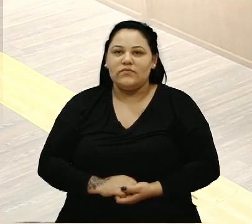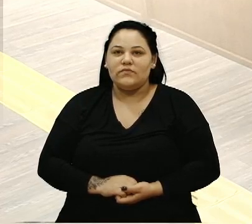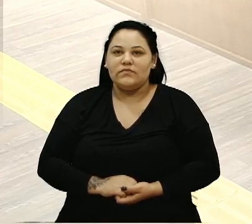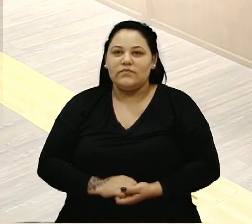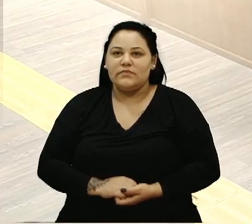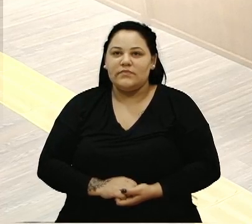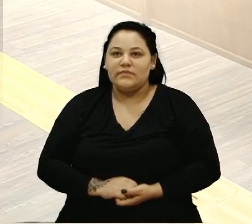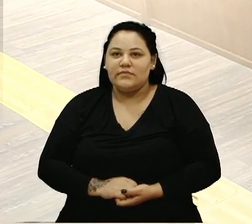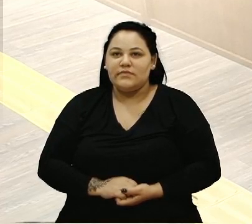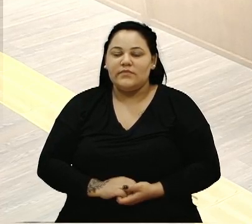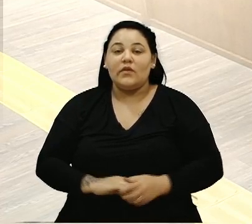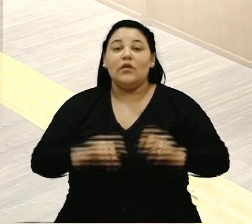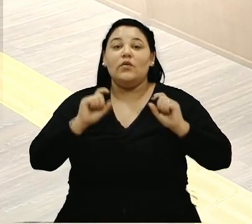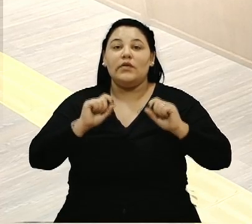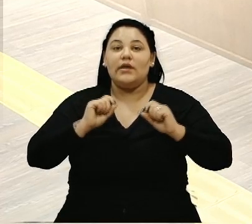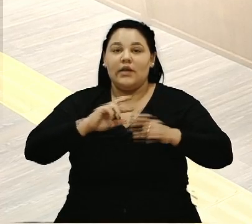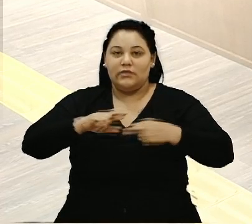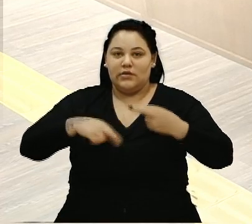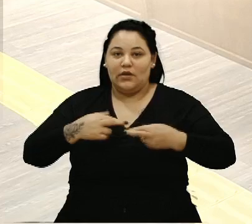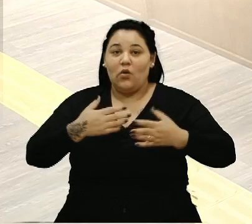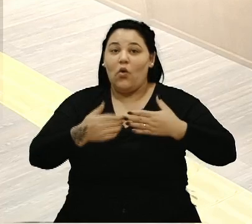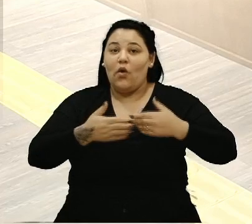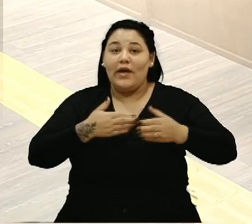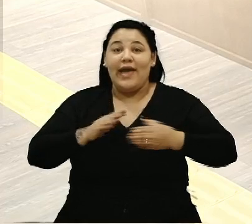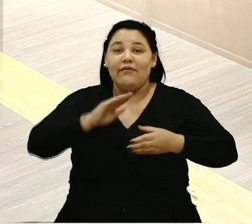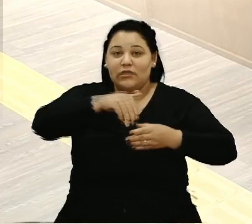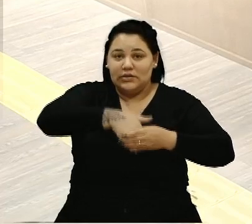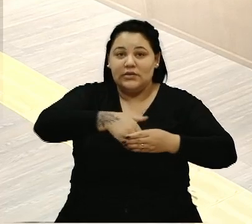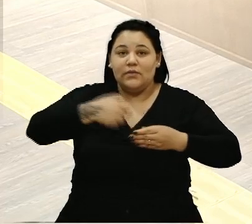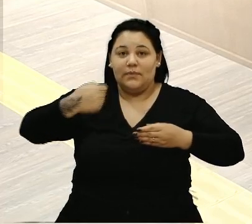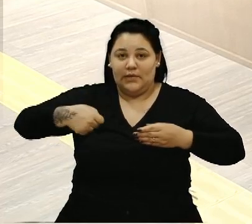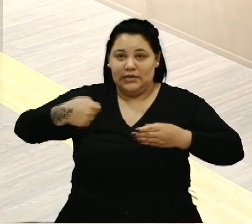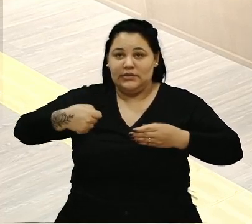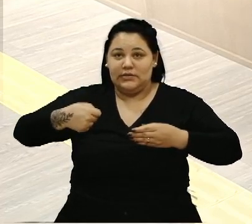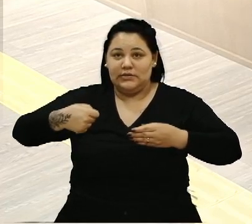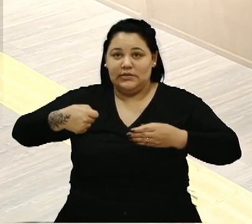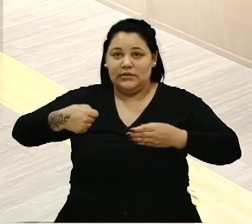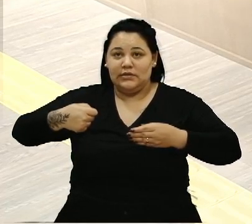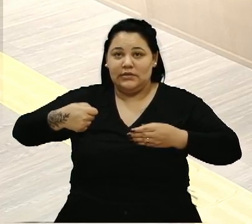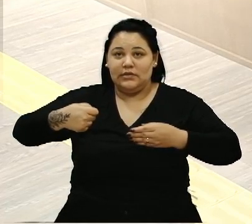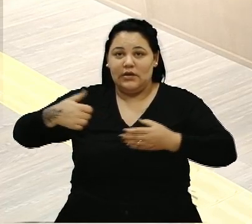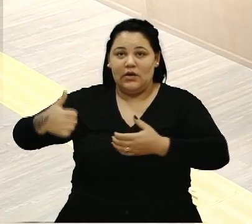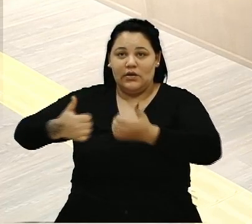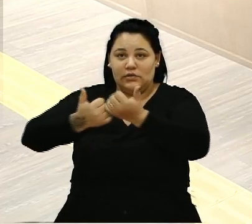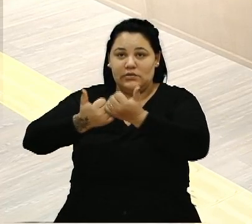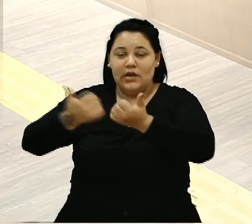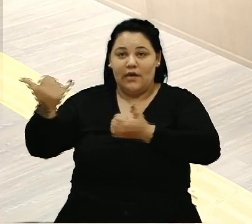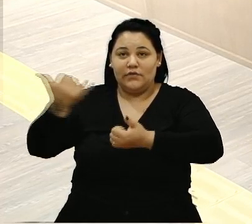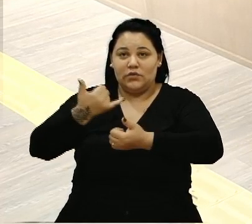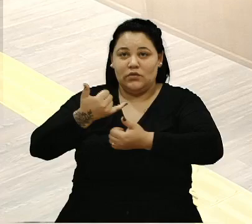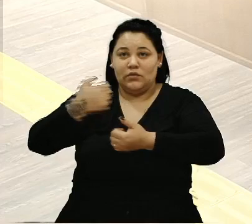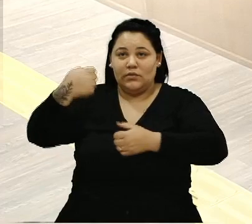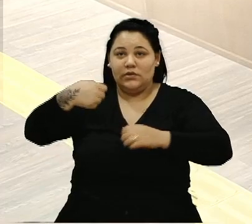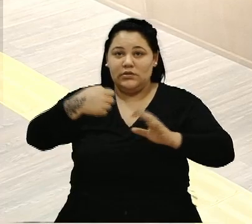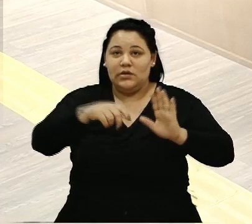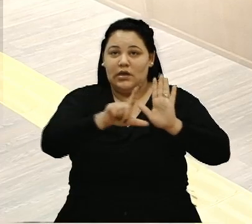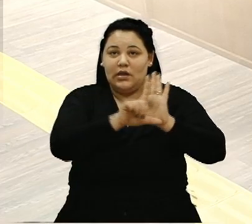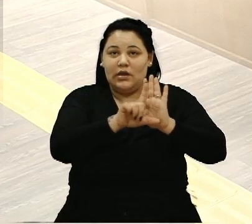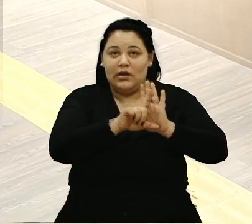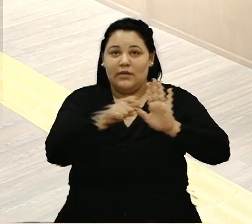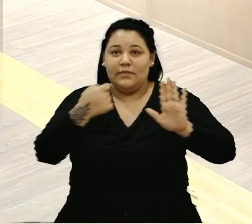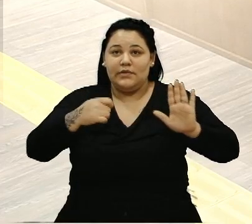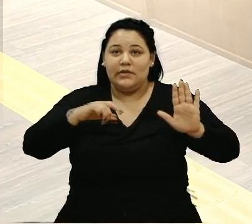A questão é que qualquer votação precisa, segundo a assessoria legislativa orienta, segundo o nosso regimento, precisa ter